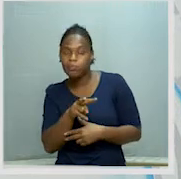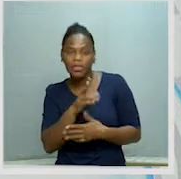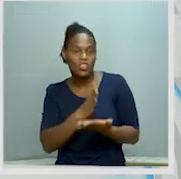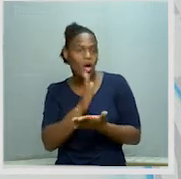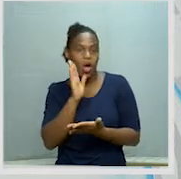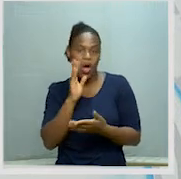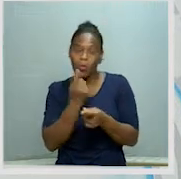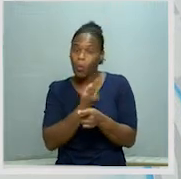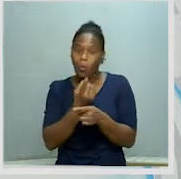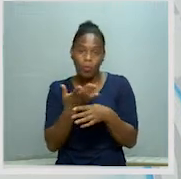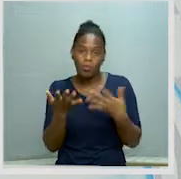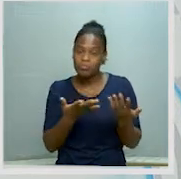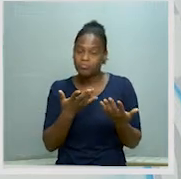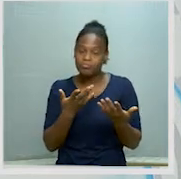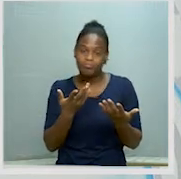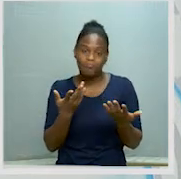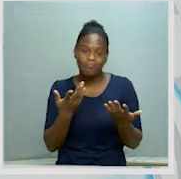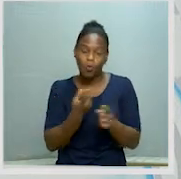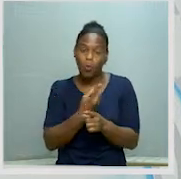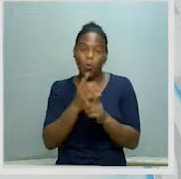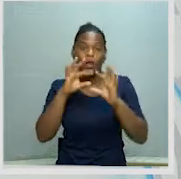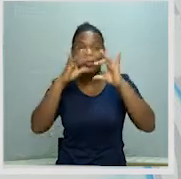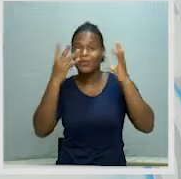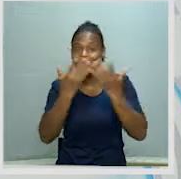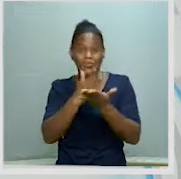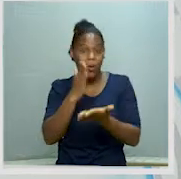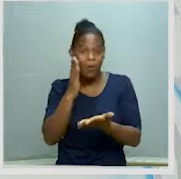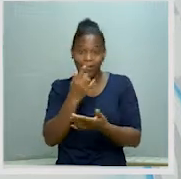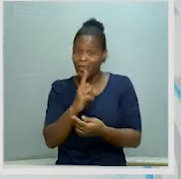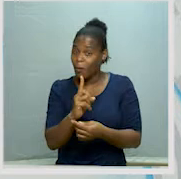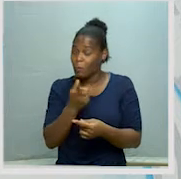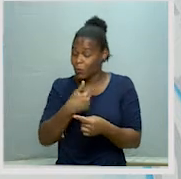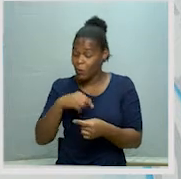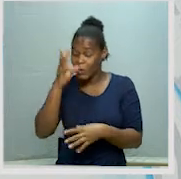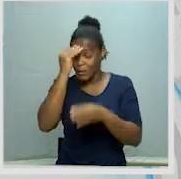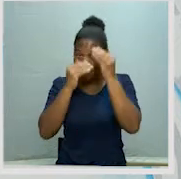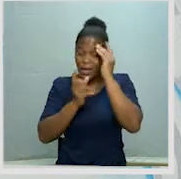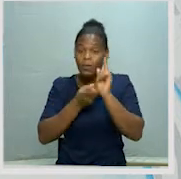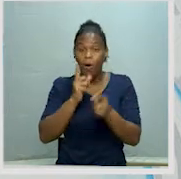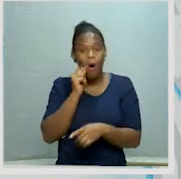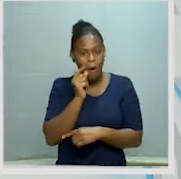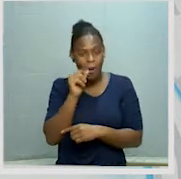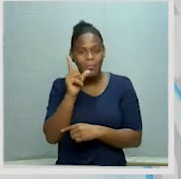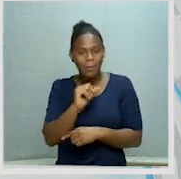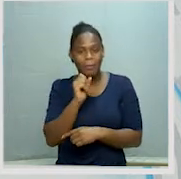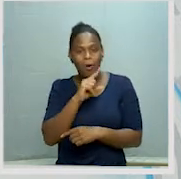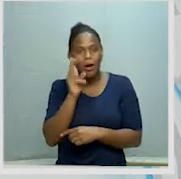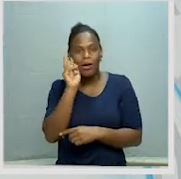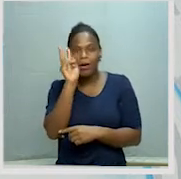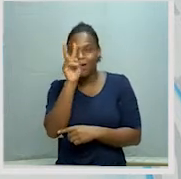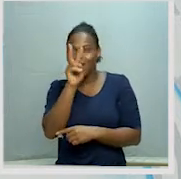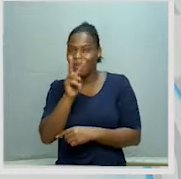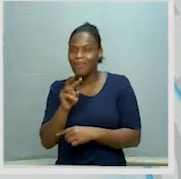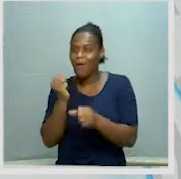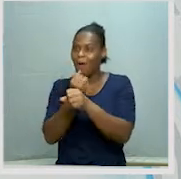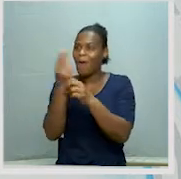contemplação, né, dos seres e das coisas da natureza. E nós já aprendemos que o homem também pode contemplar o